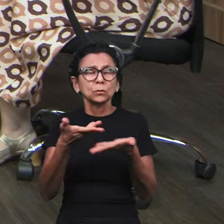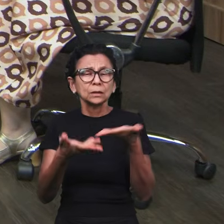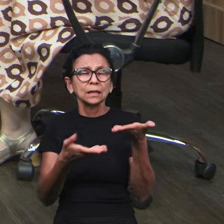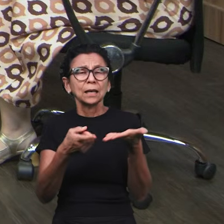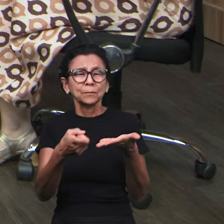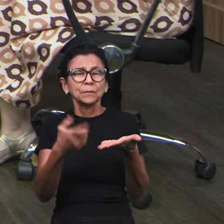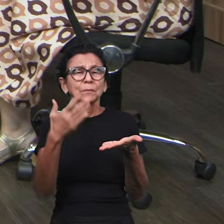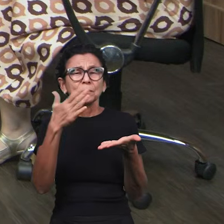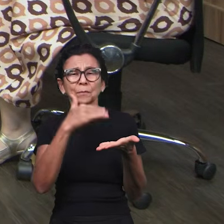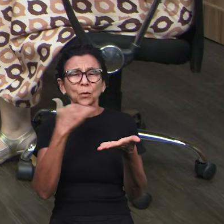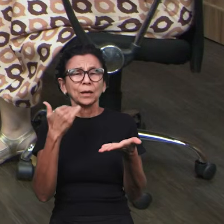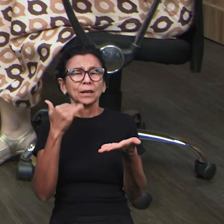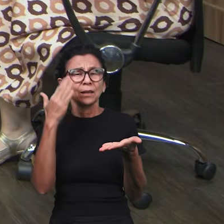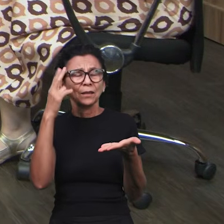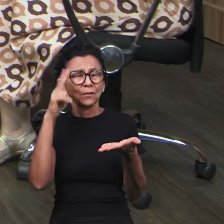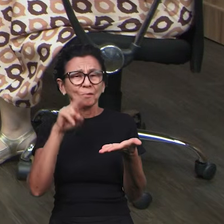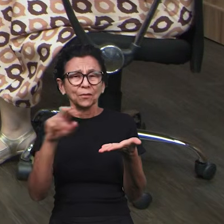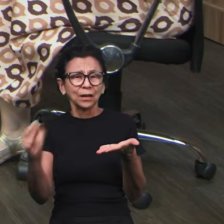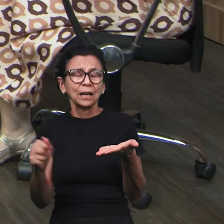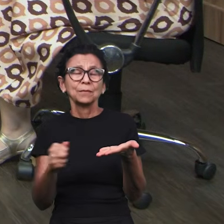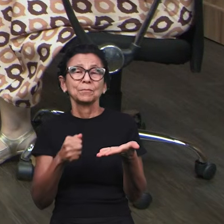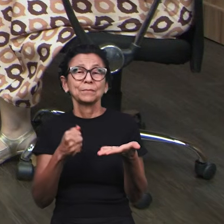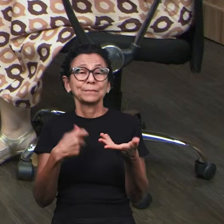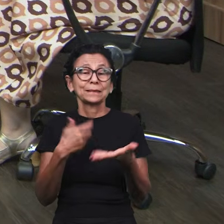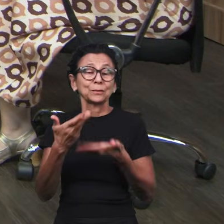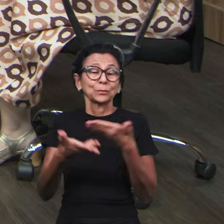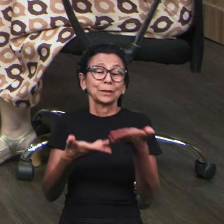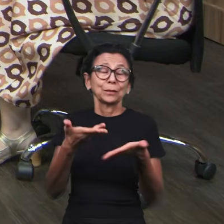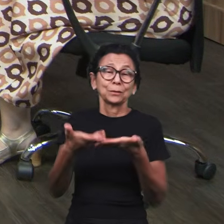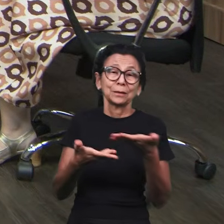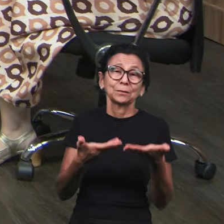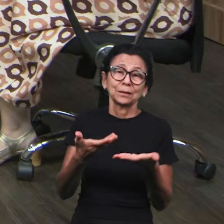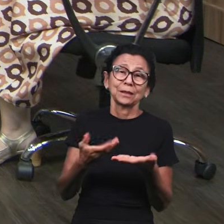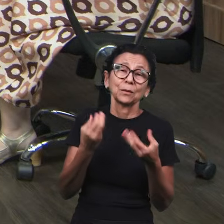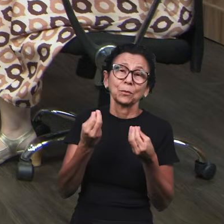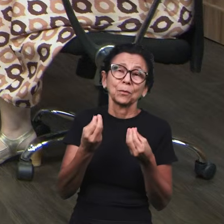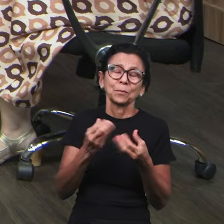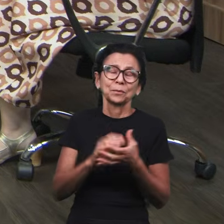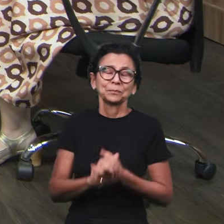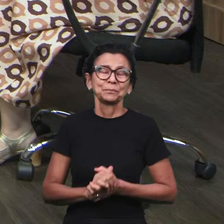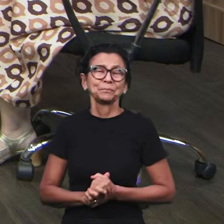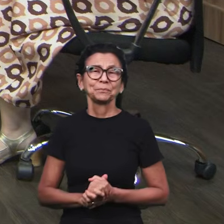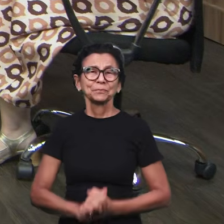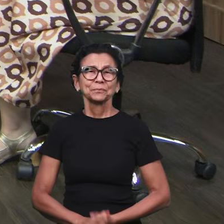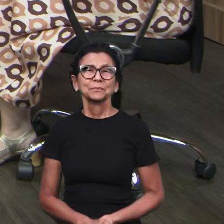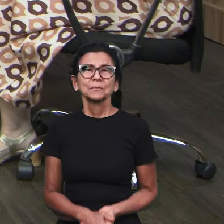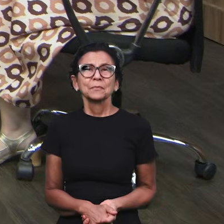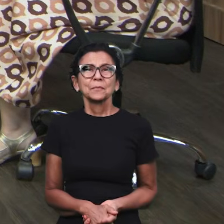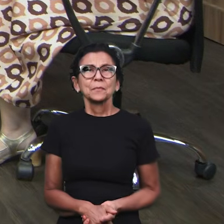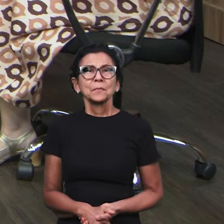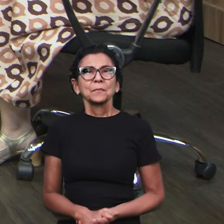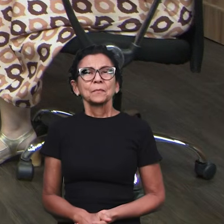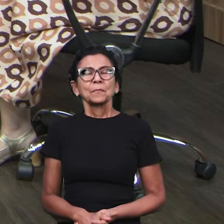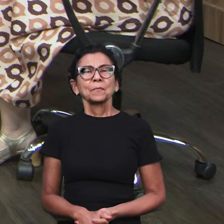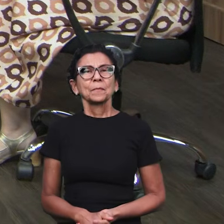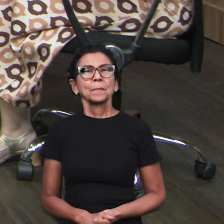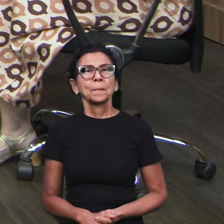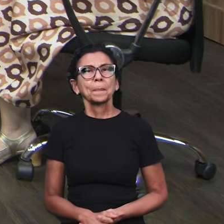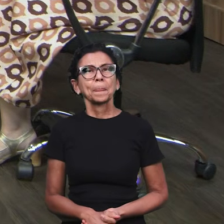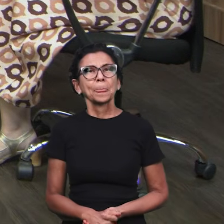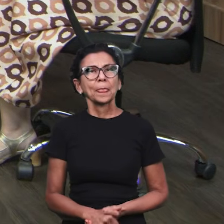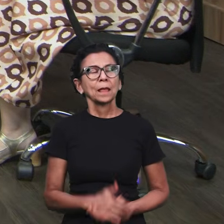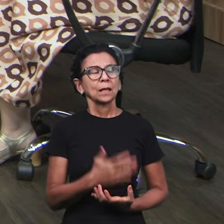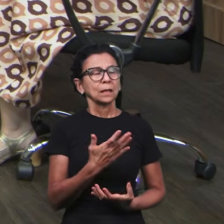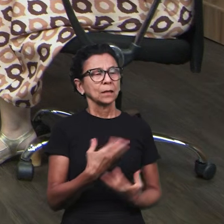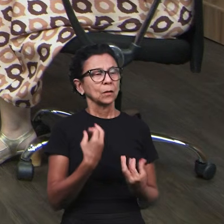pouco difícil. E como é que o senhor vê essa situação emocional em relação a esse assunto de morte,